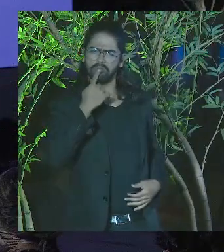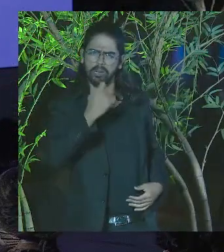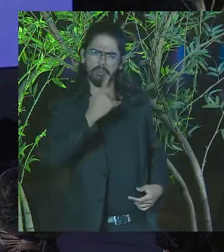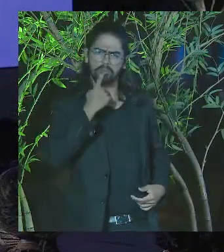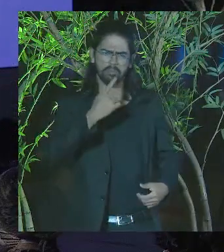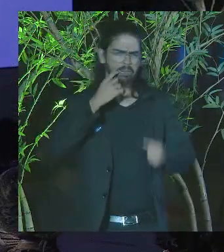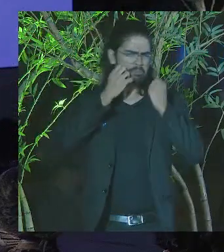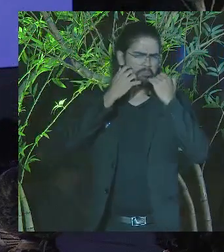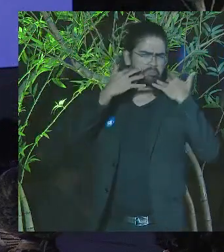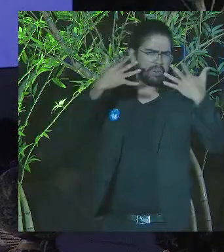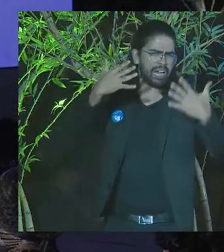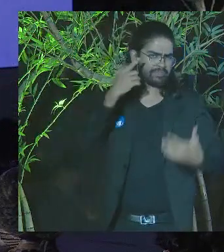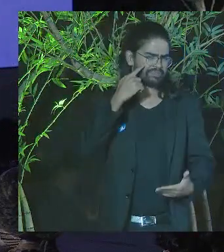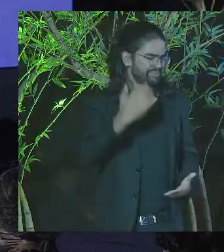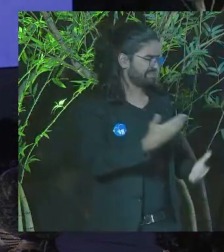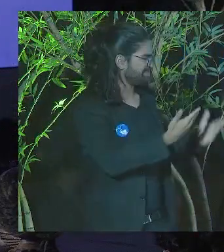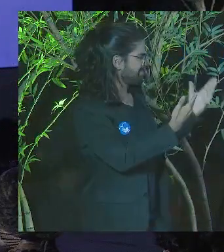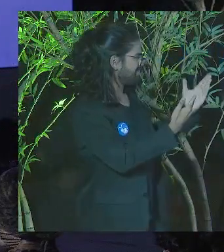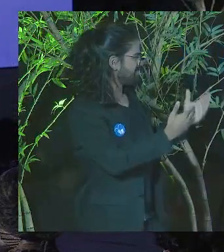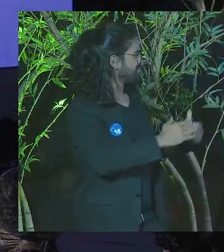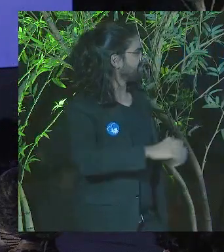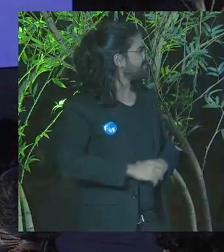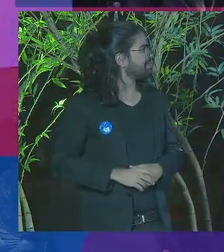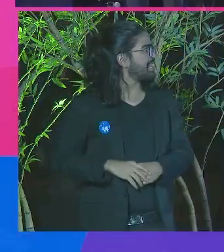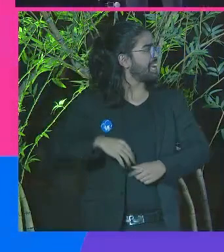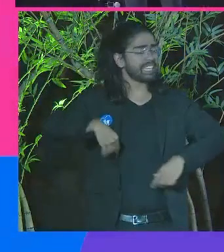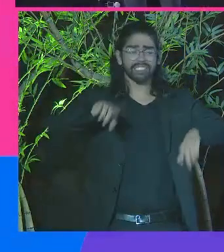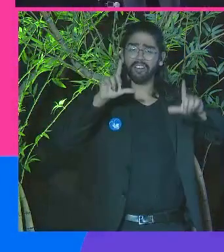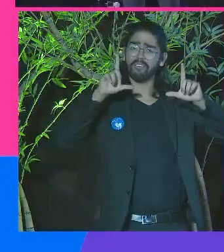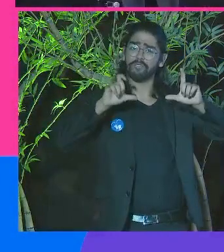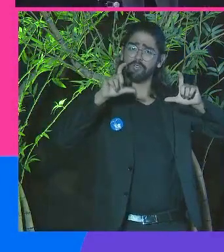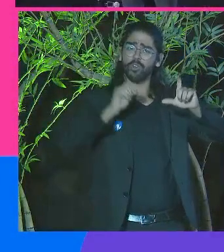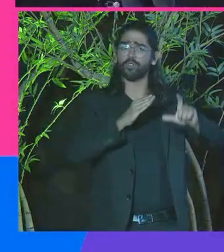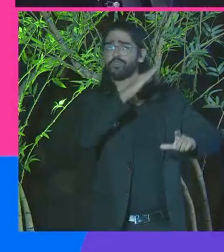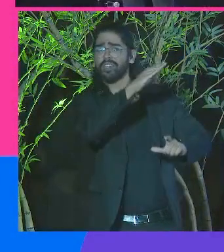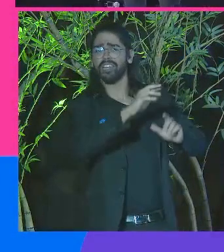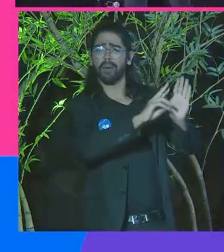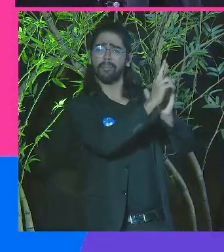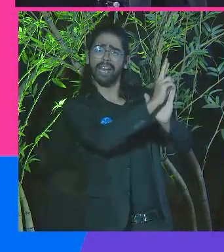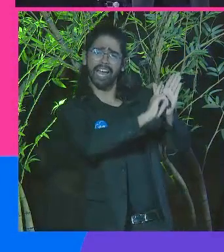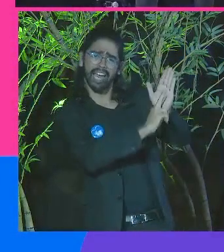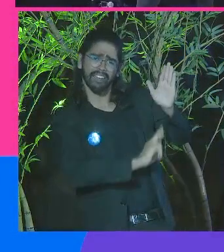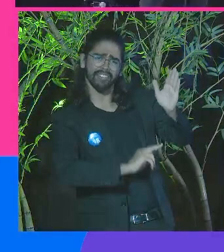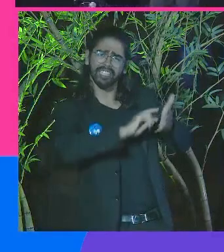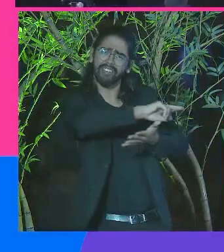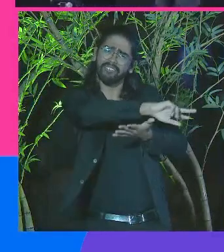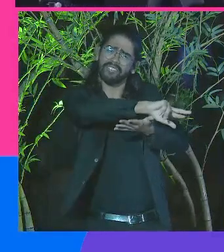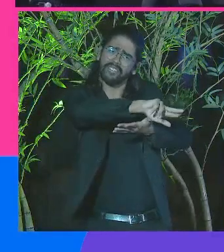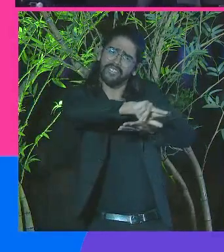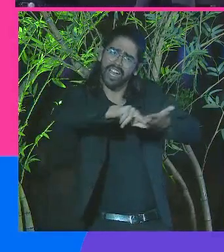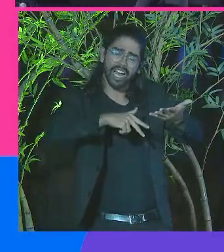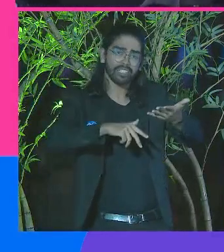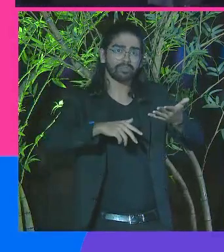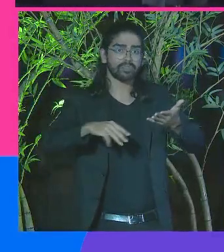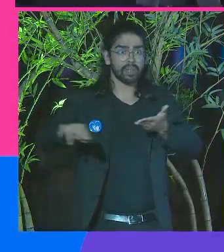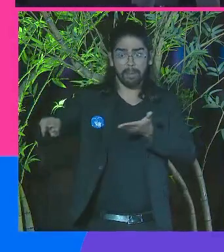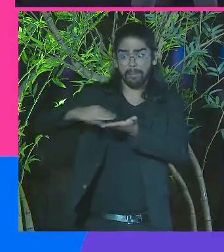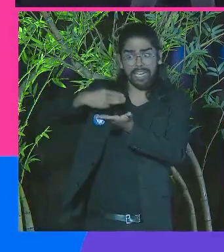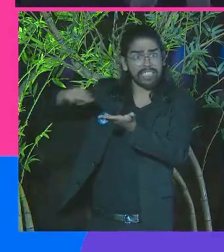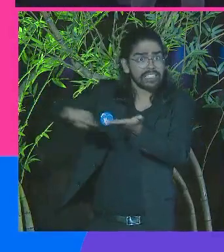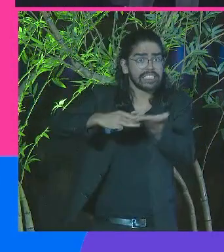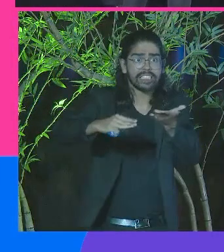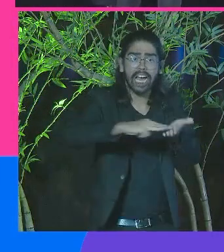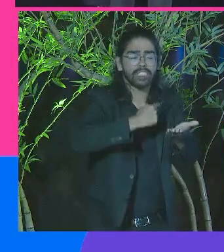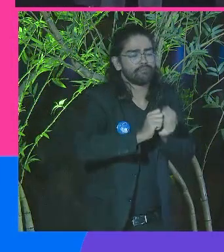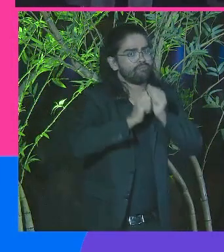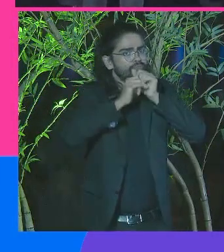vermelho brilhante, assim, e essa foto foi parar na capa do Estado de Minas, da revista Cláudia, no meio mensagem aqui agora, em vários lugares,